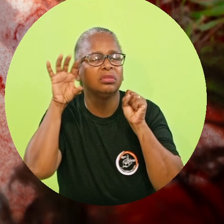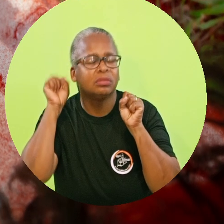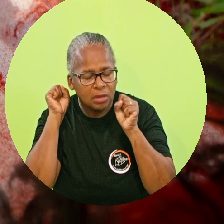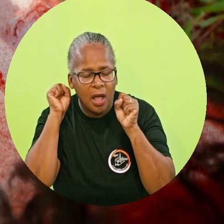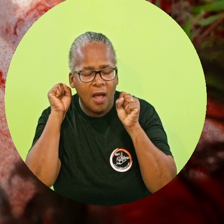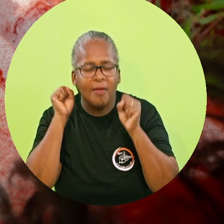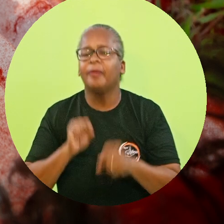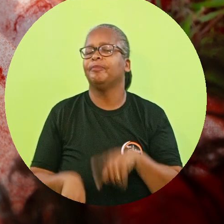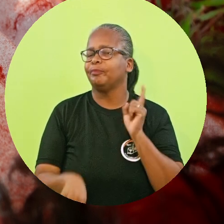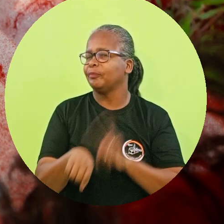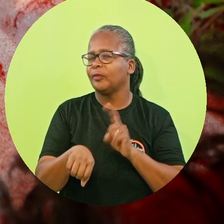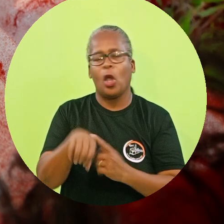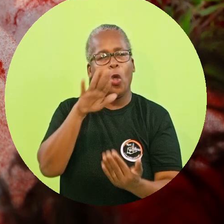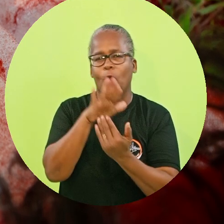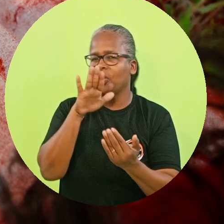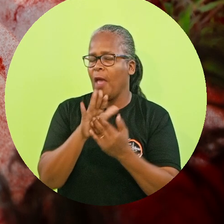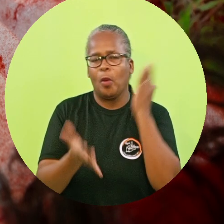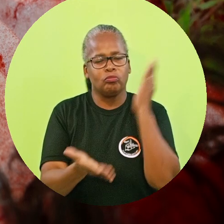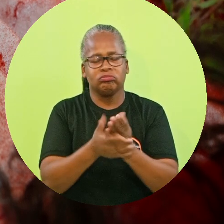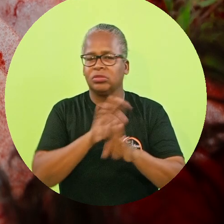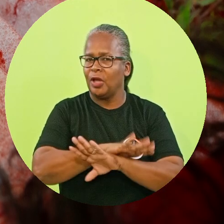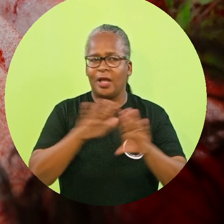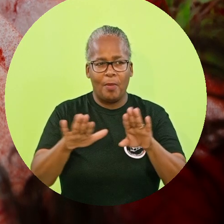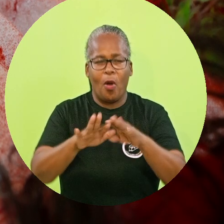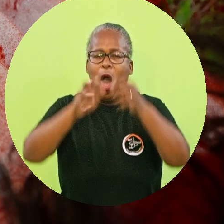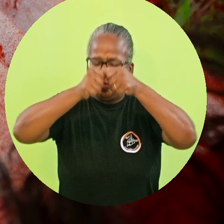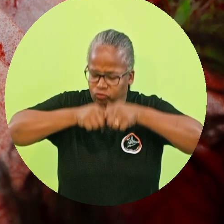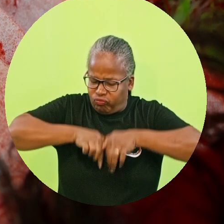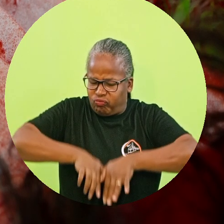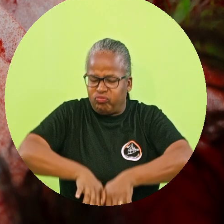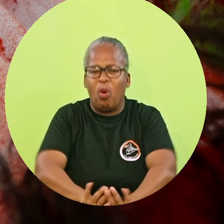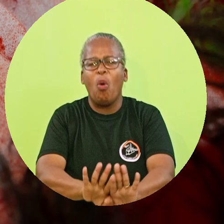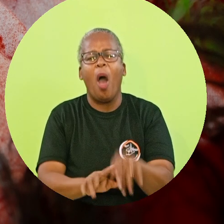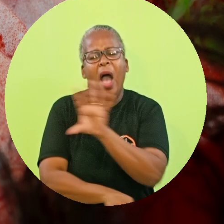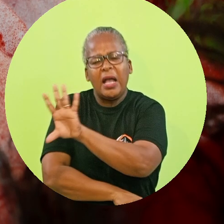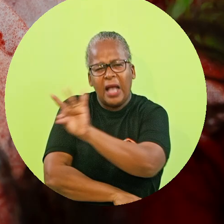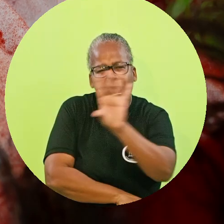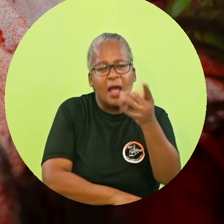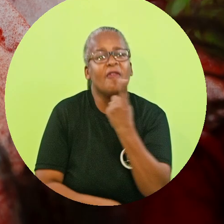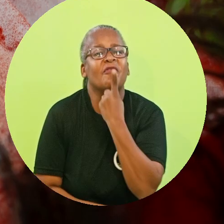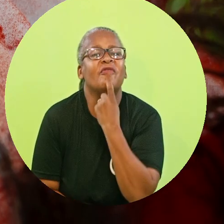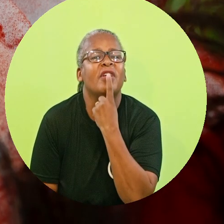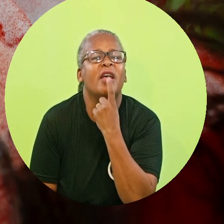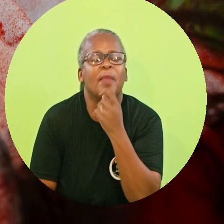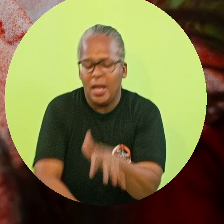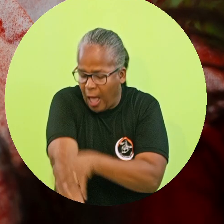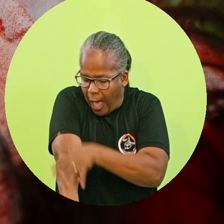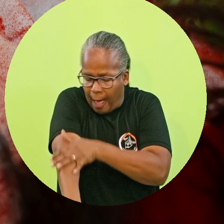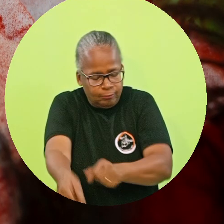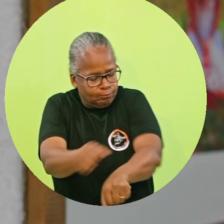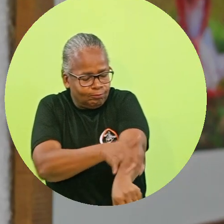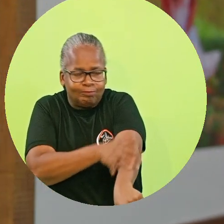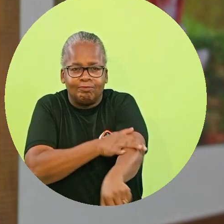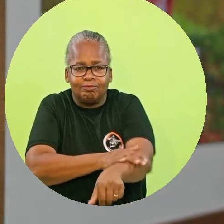narrativas que o tempo não apagou. Urucum escorre como correção histórica. Cada partícula vermelha que marca a pele é